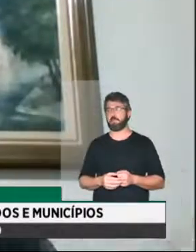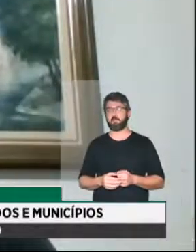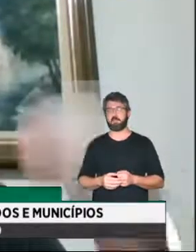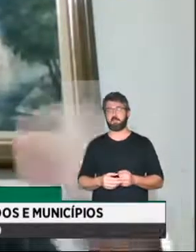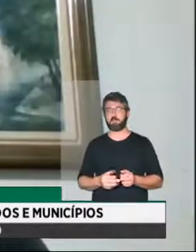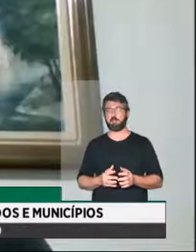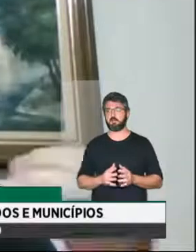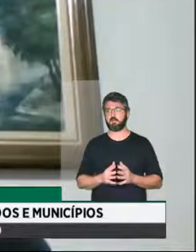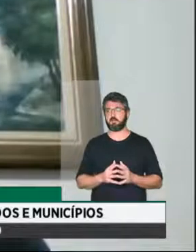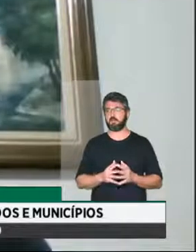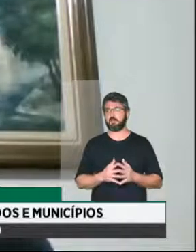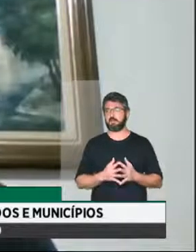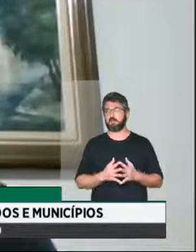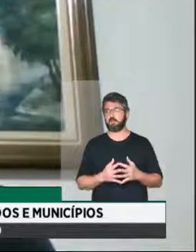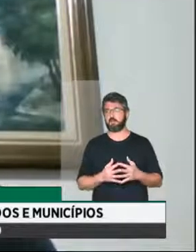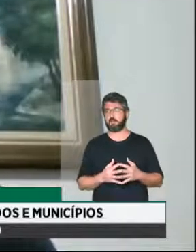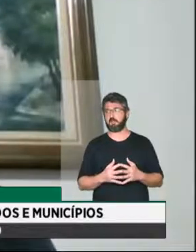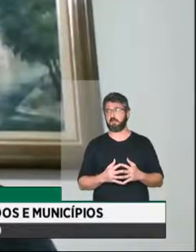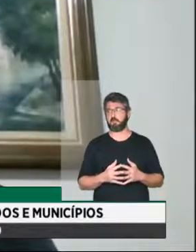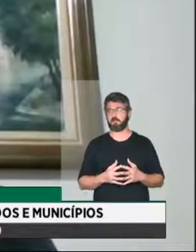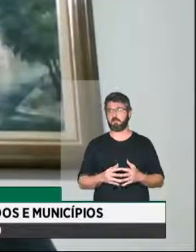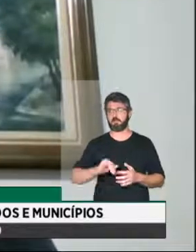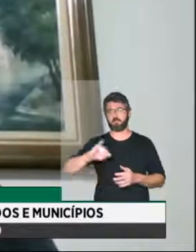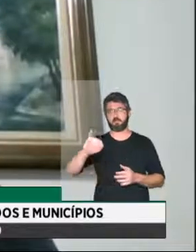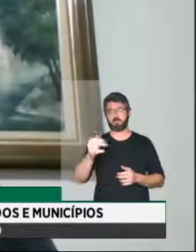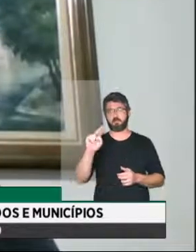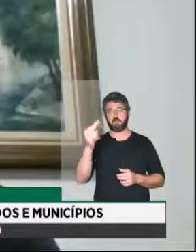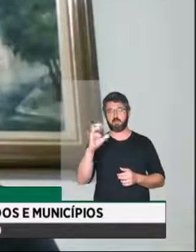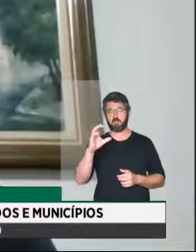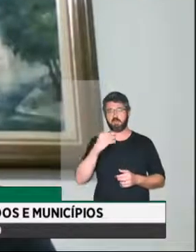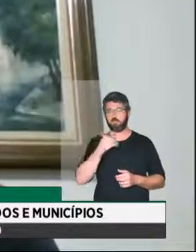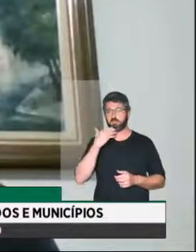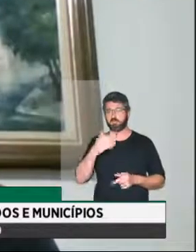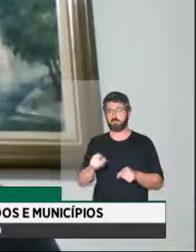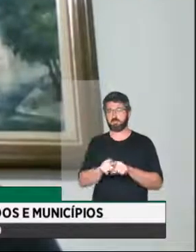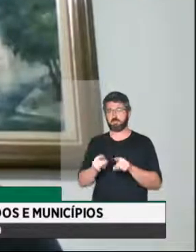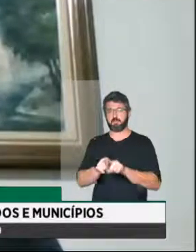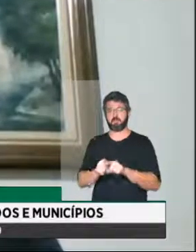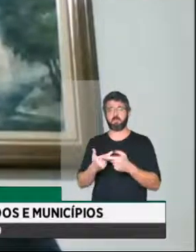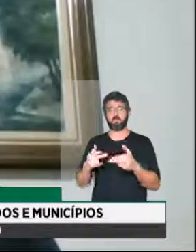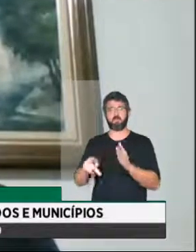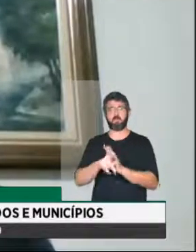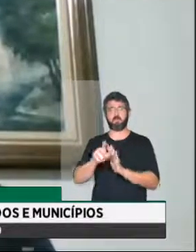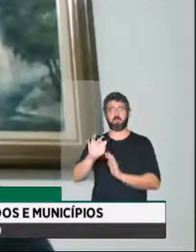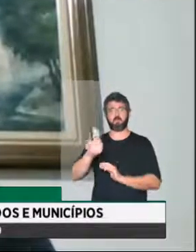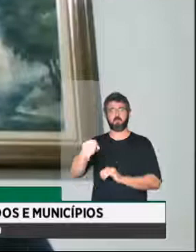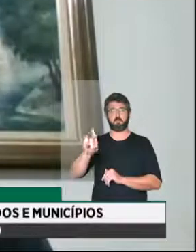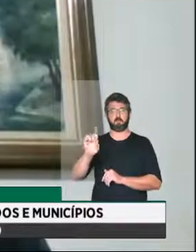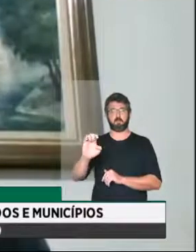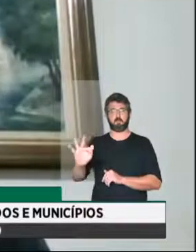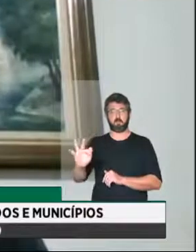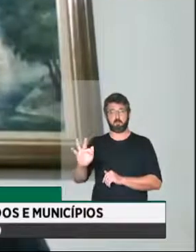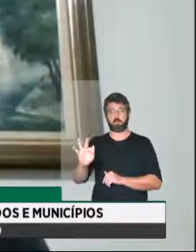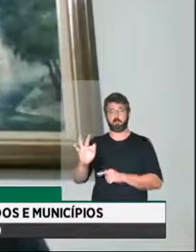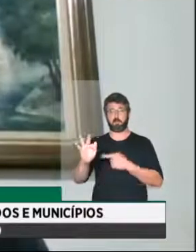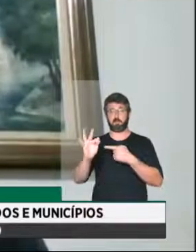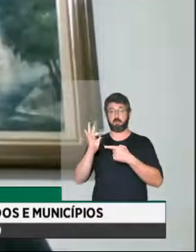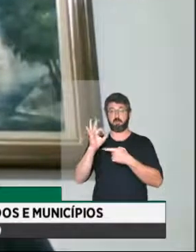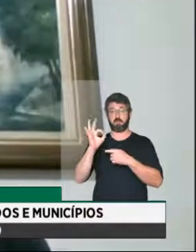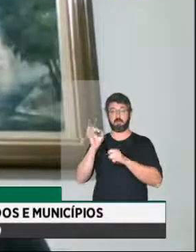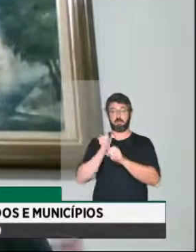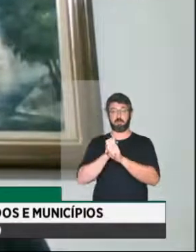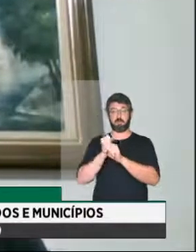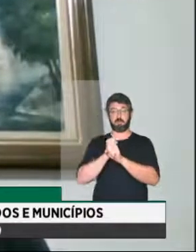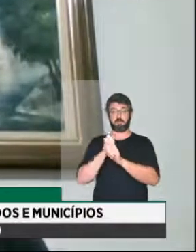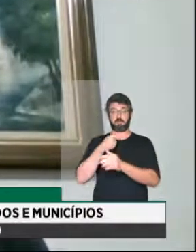deputado JHC sobre os precatórios do Fundef. Foram 10 anos sem